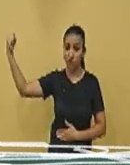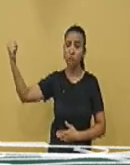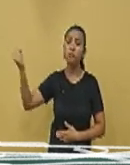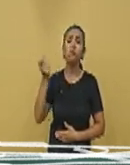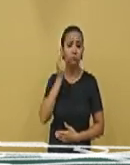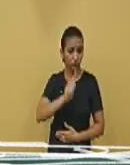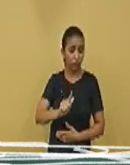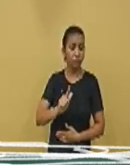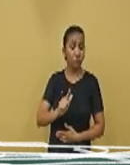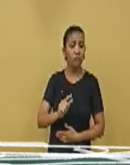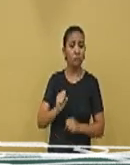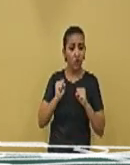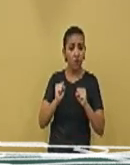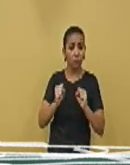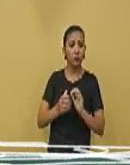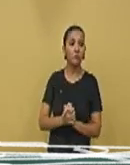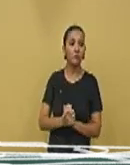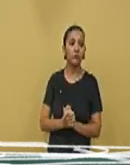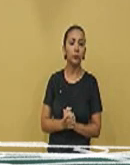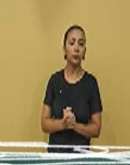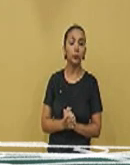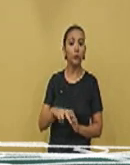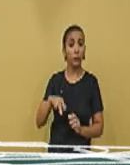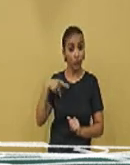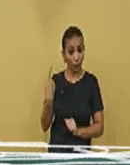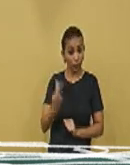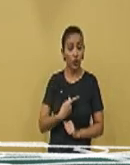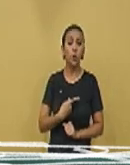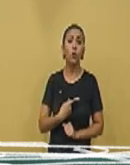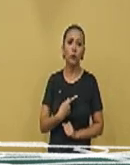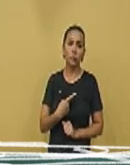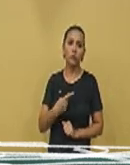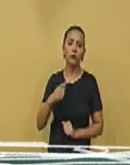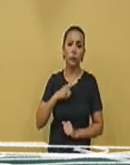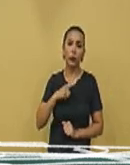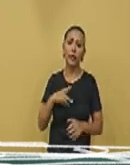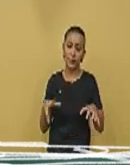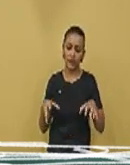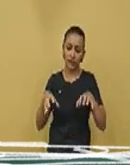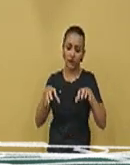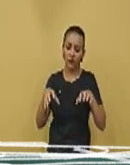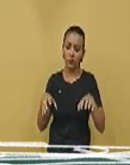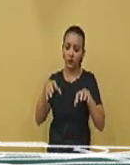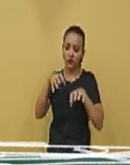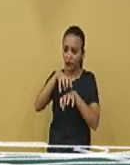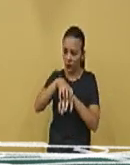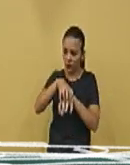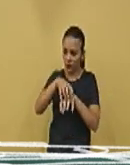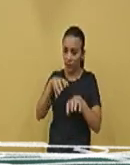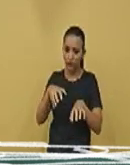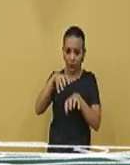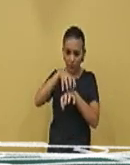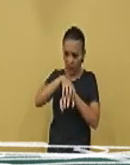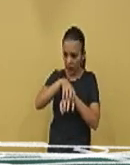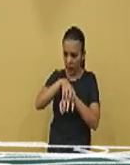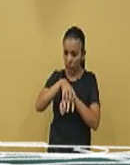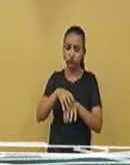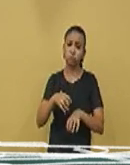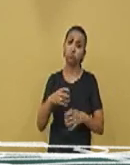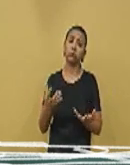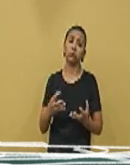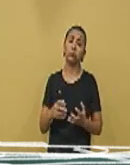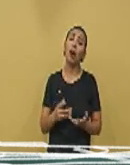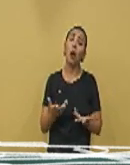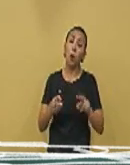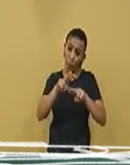ter essa condição. Né? Nós fomos vítimas da centralização, professor Caio. Né? Nós fomos vítimas. Né? É por isso que eu